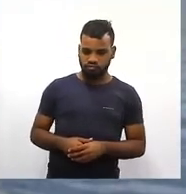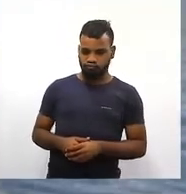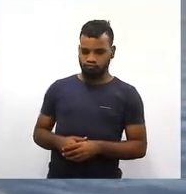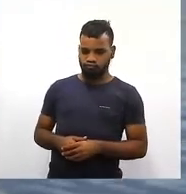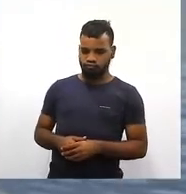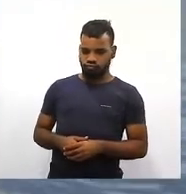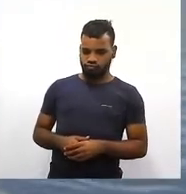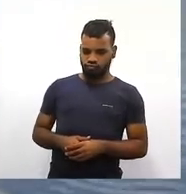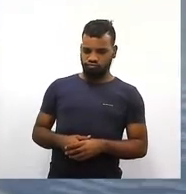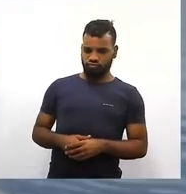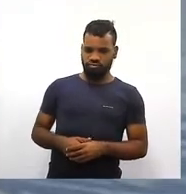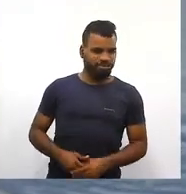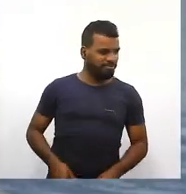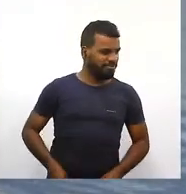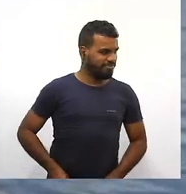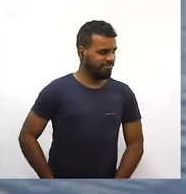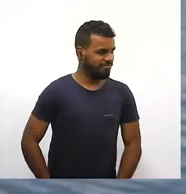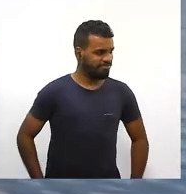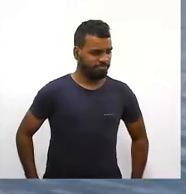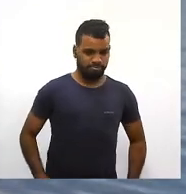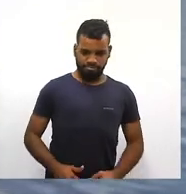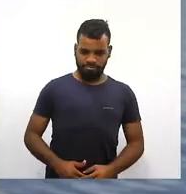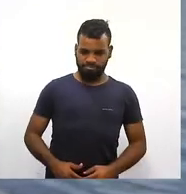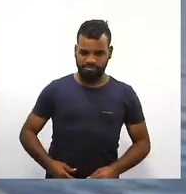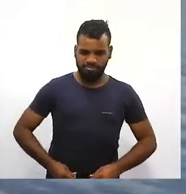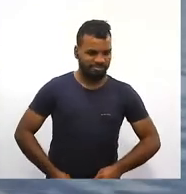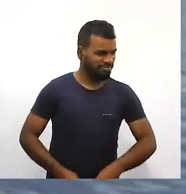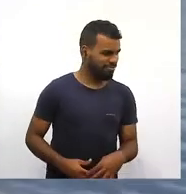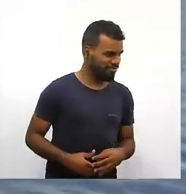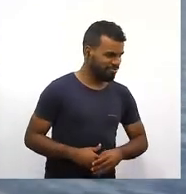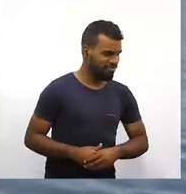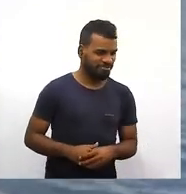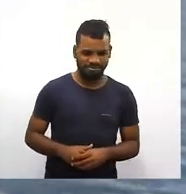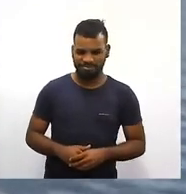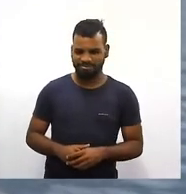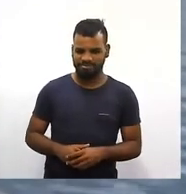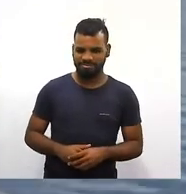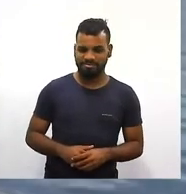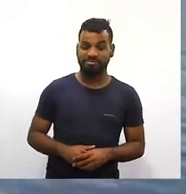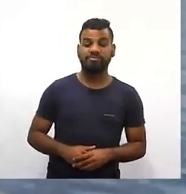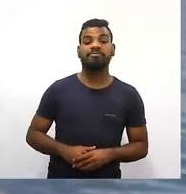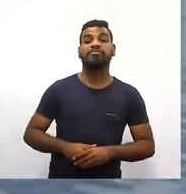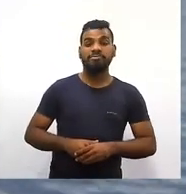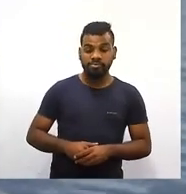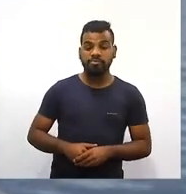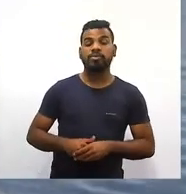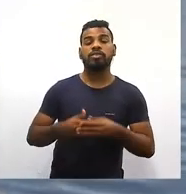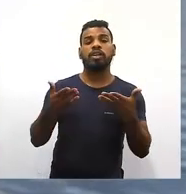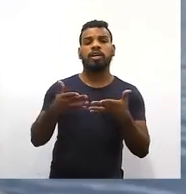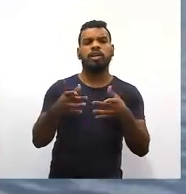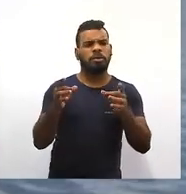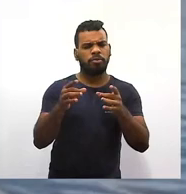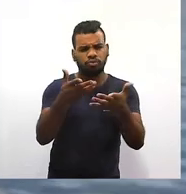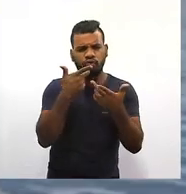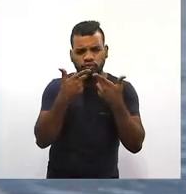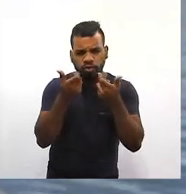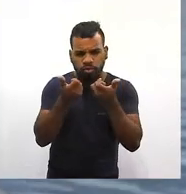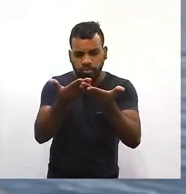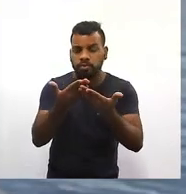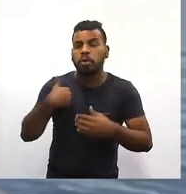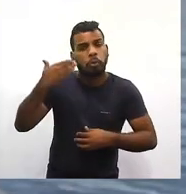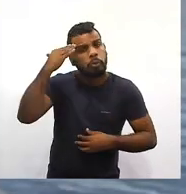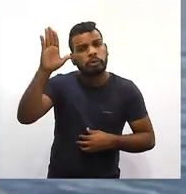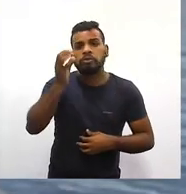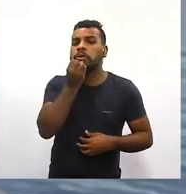O mestre Carpina falando com Severino Retirante. Severino Retirante, deixa agora que lhe diga. Eu não sei bem